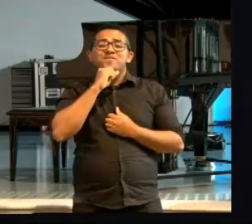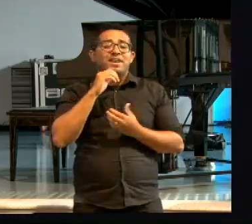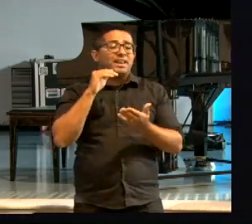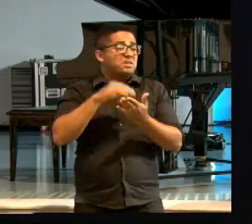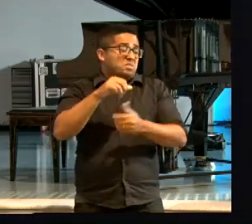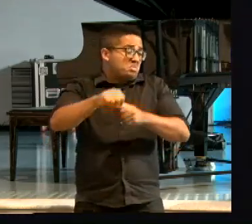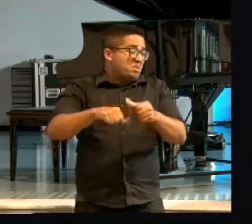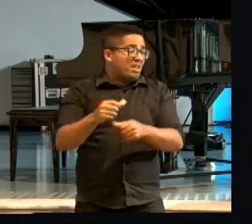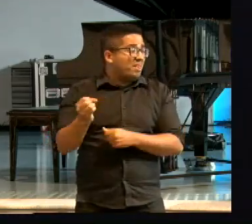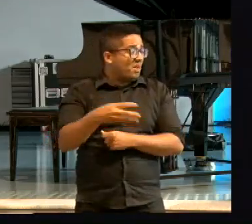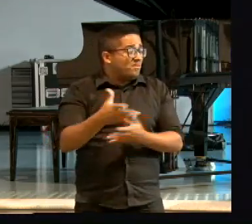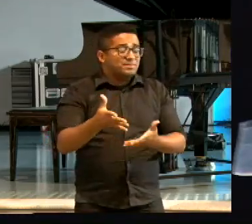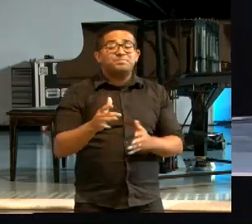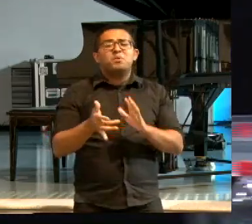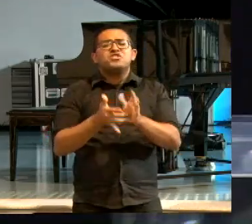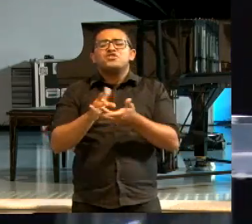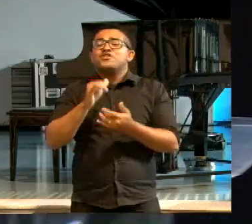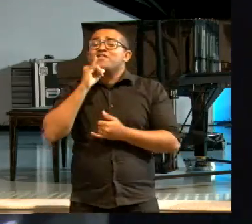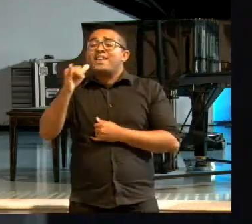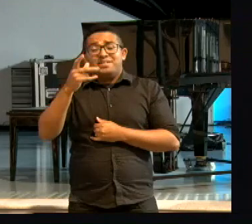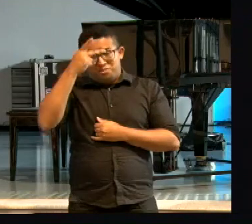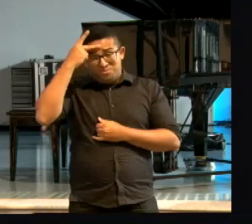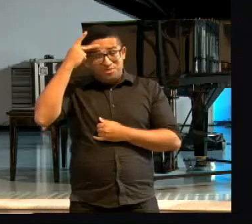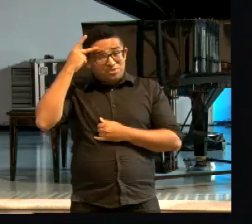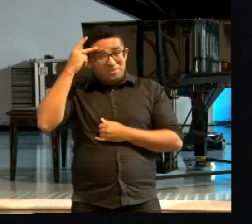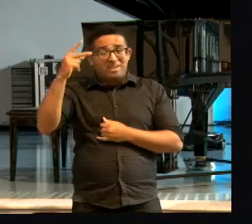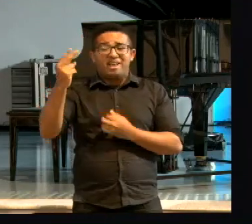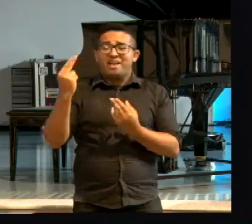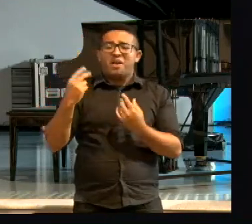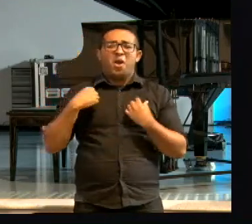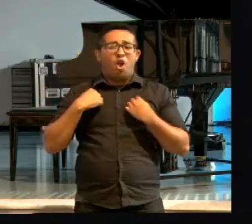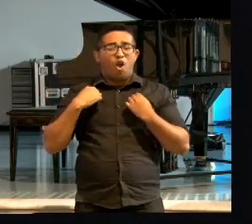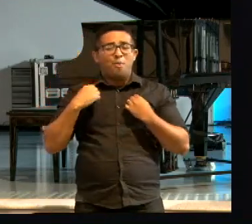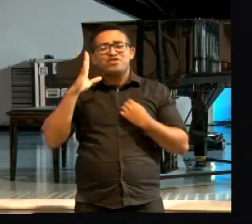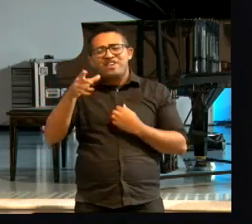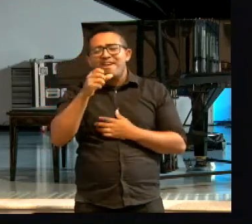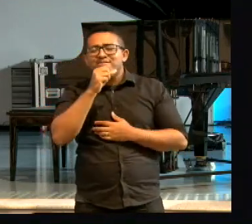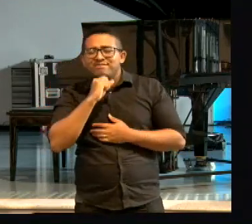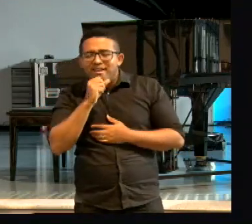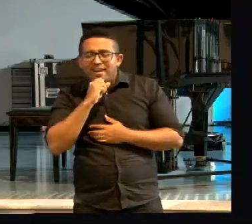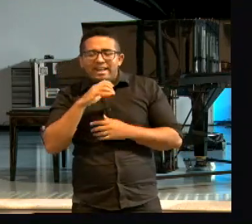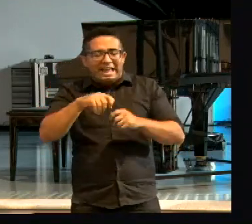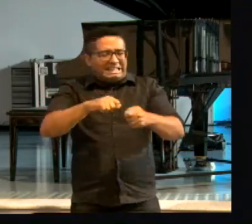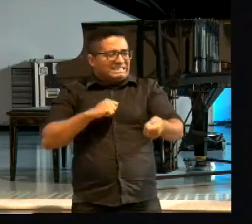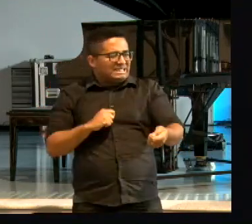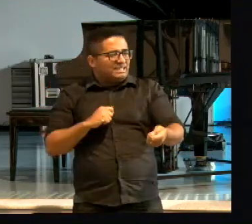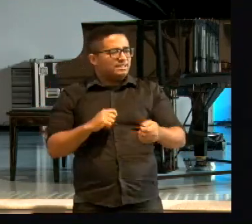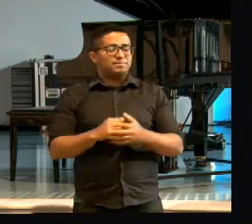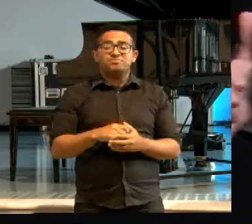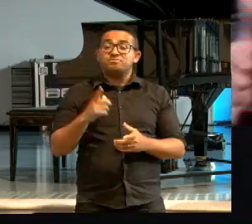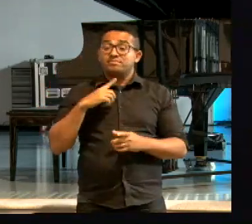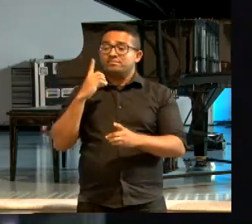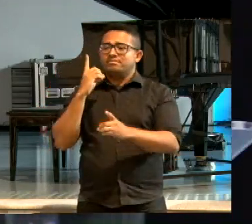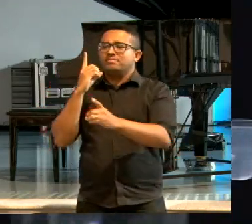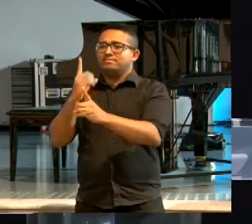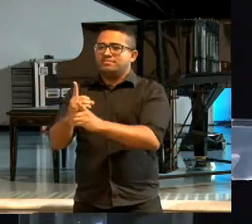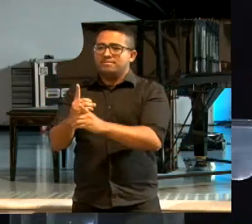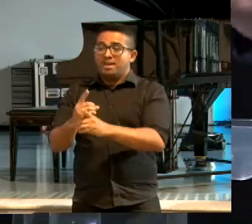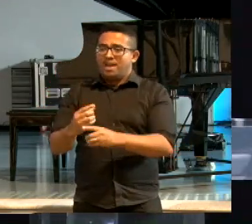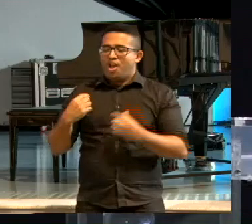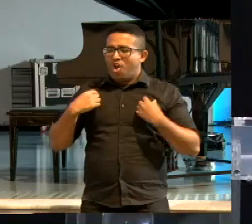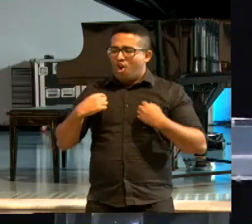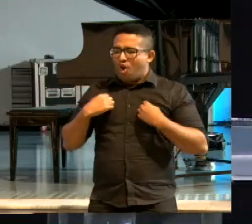Jesus está dizendo que ninguém numa condição dessa, com uma roupa que já está velha, rota e rasgada, tendo a possibilidade de